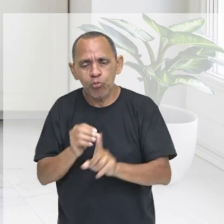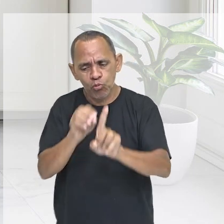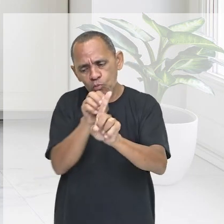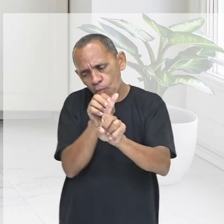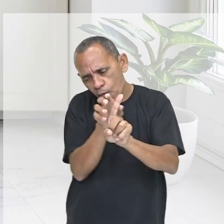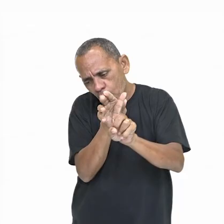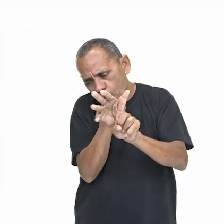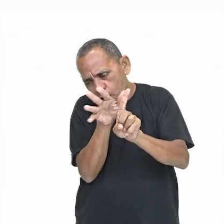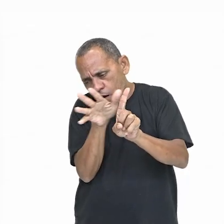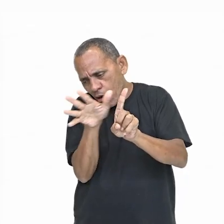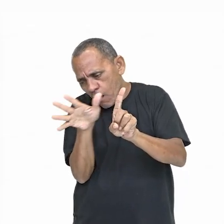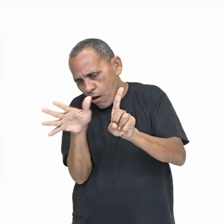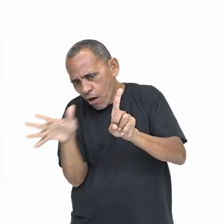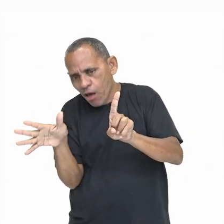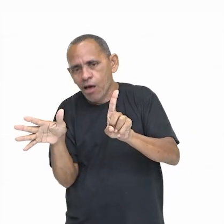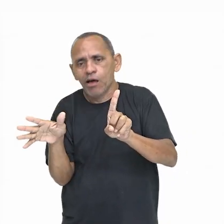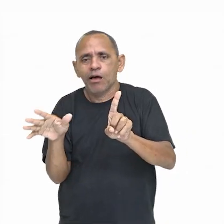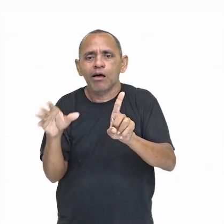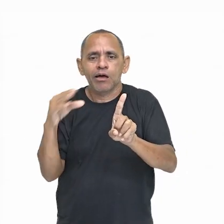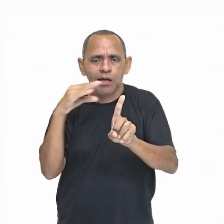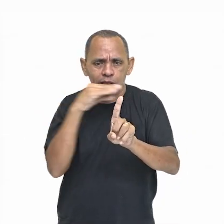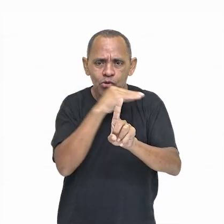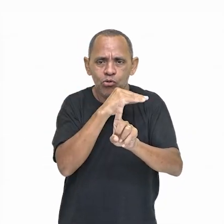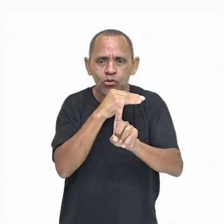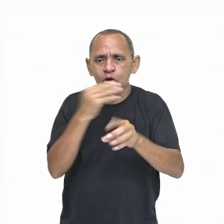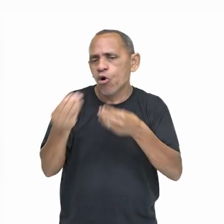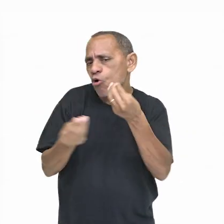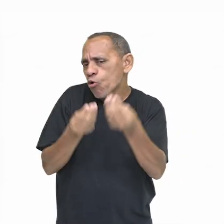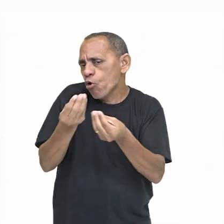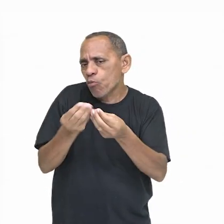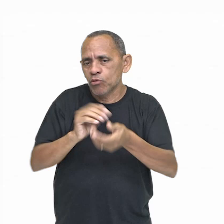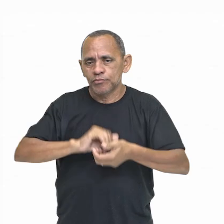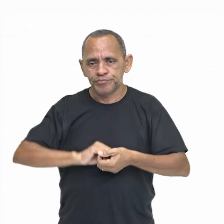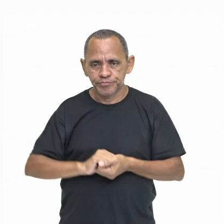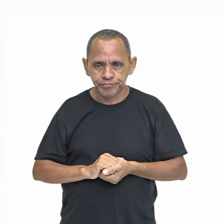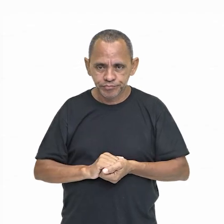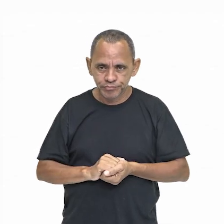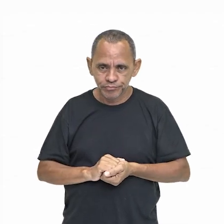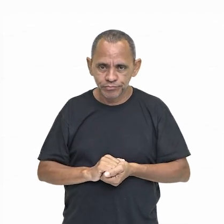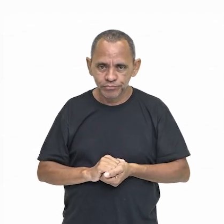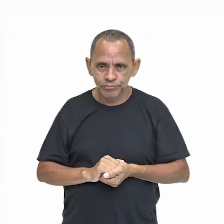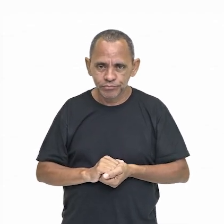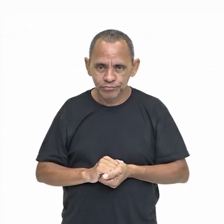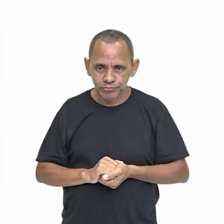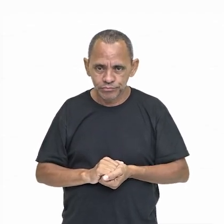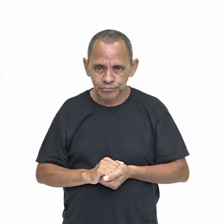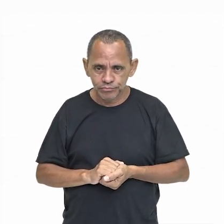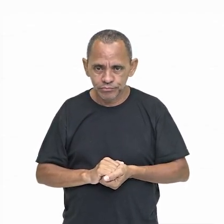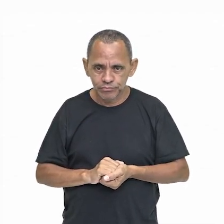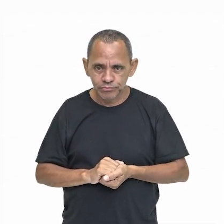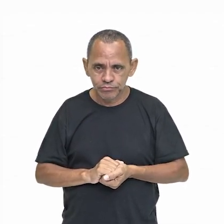calor. Vejam aí. Na transmissão ou